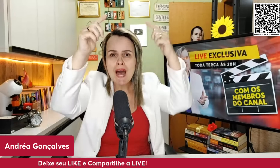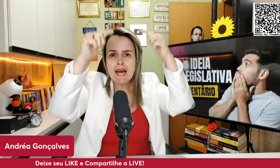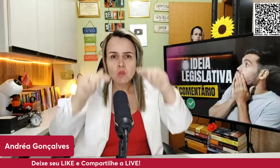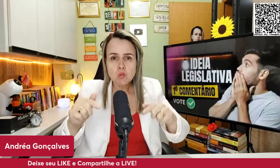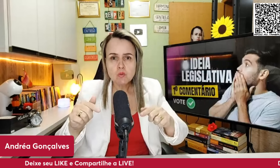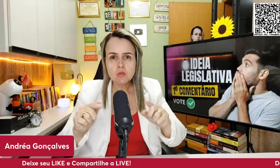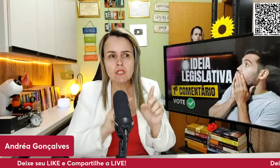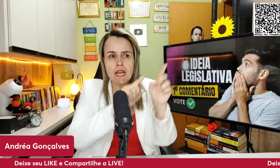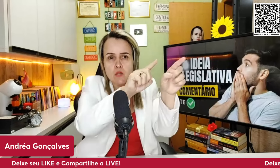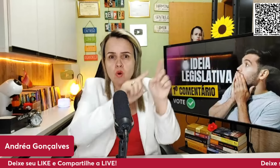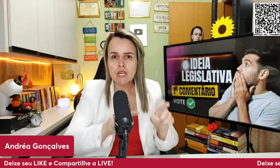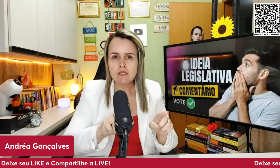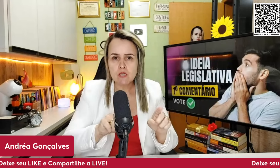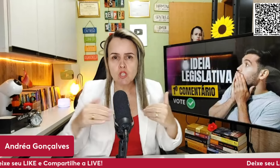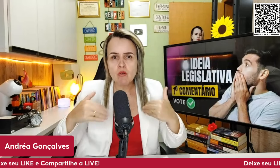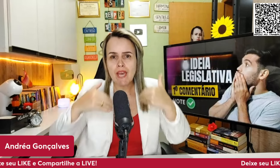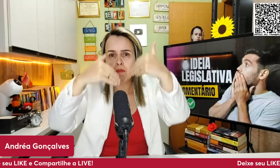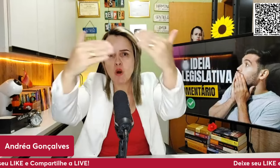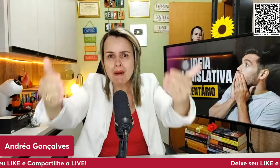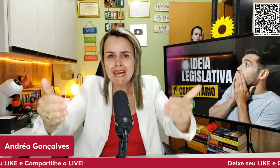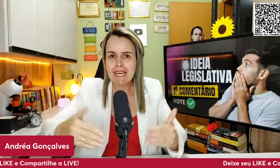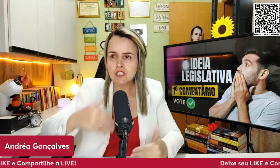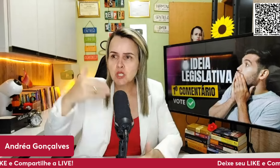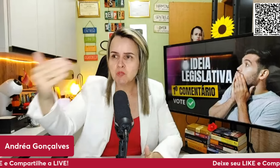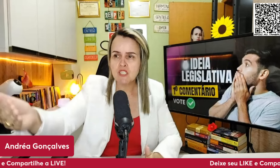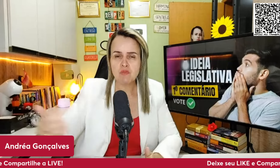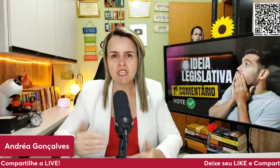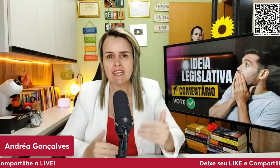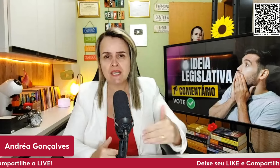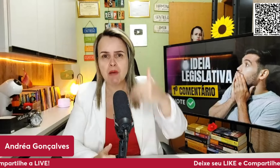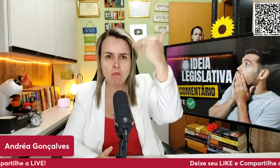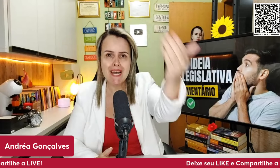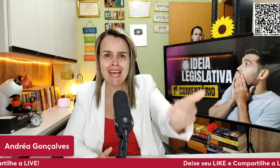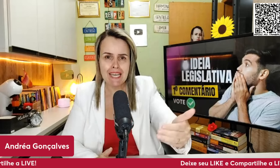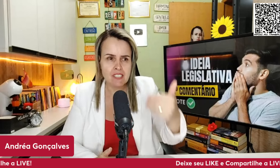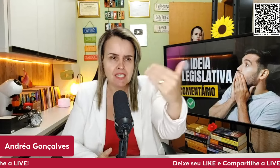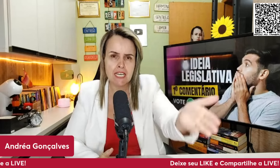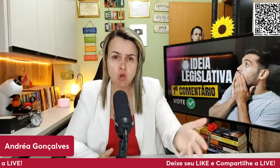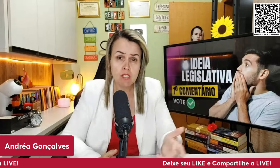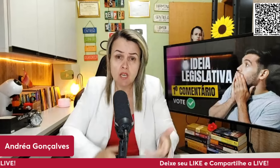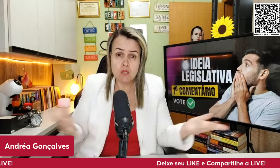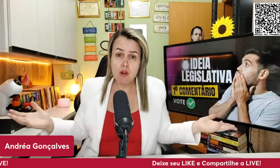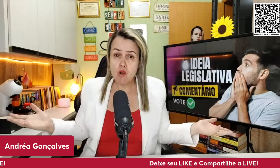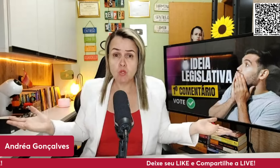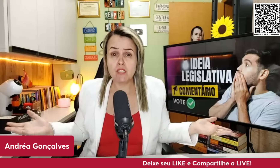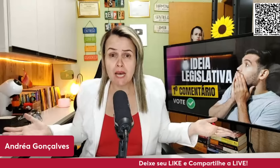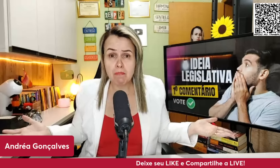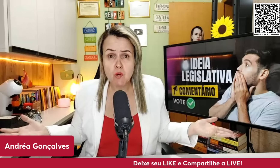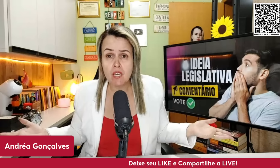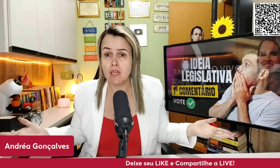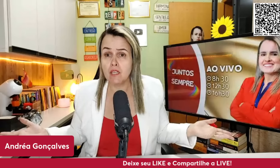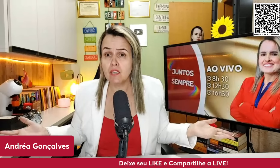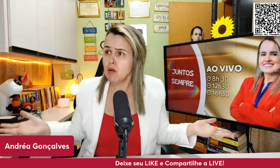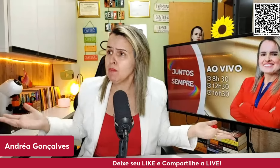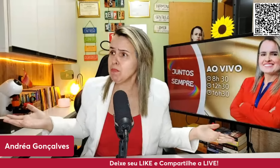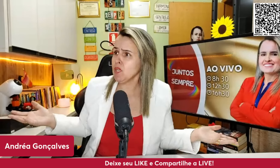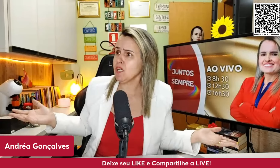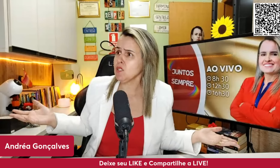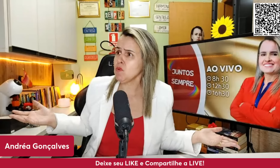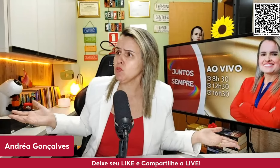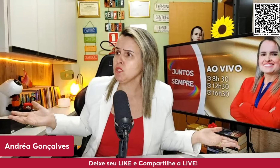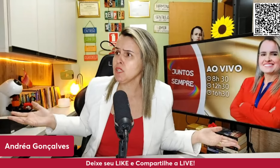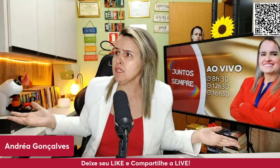o Agro que tá lá no Congresso Nacional que é a maior bancada de Deputados Federais e a maior bancada de senadores não vão autorizar por quê u